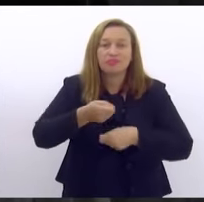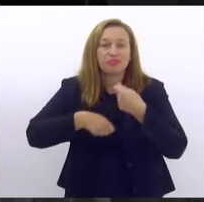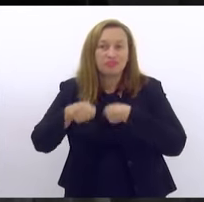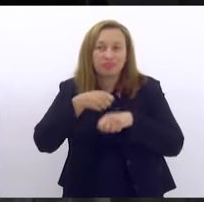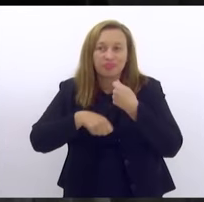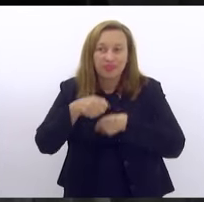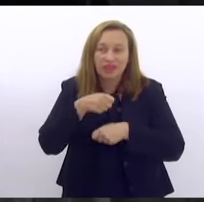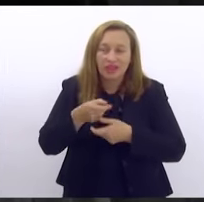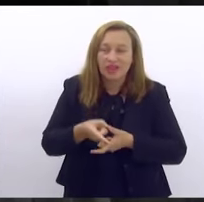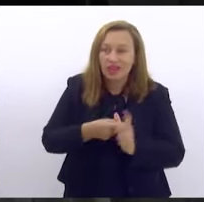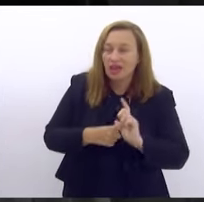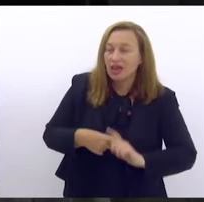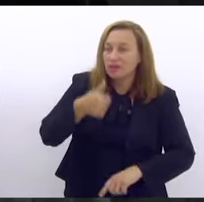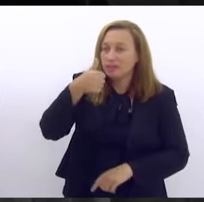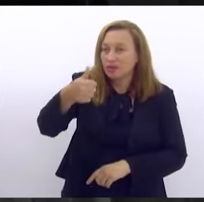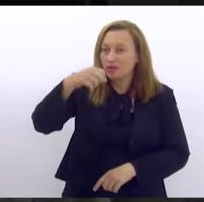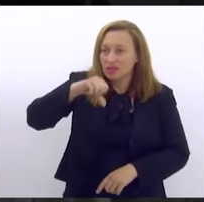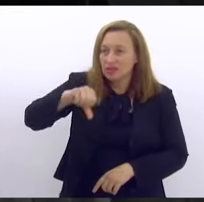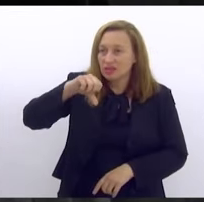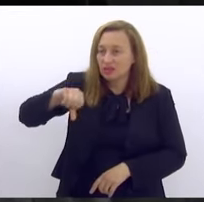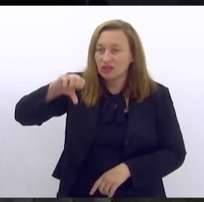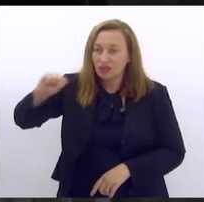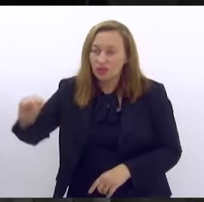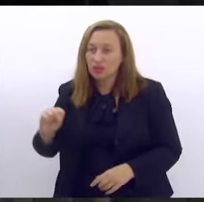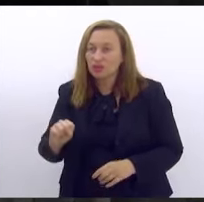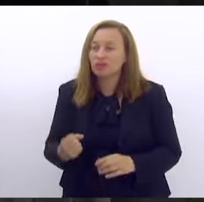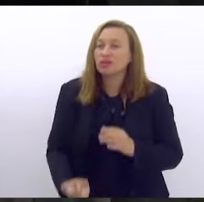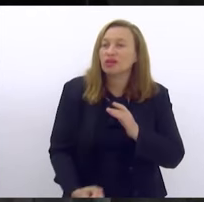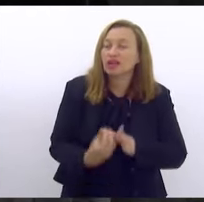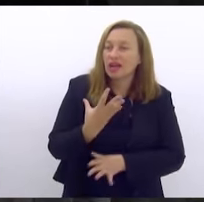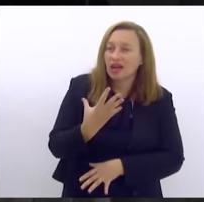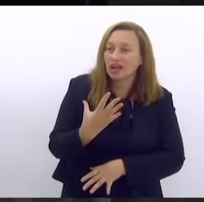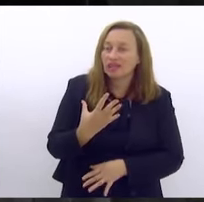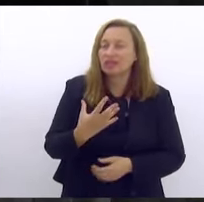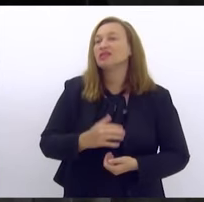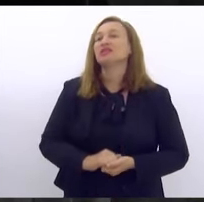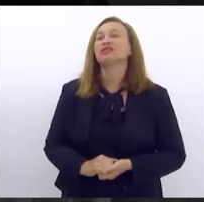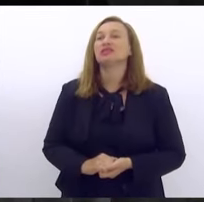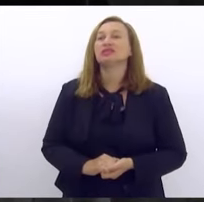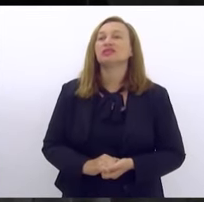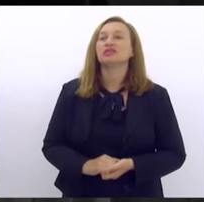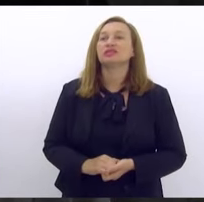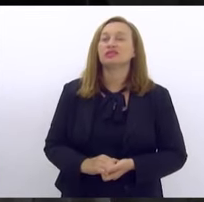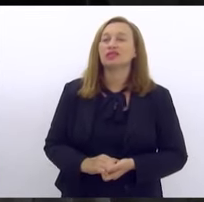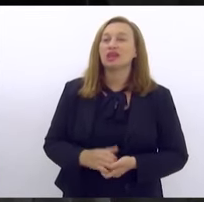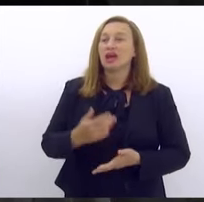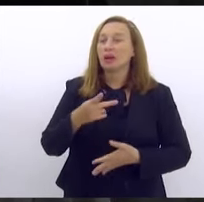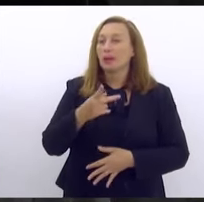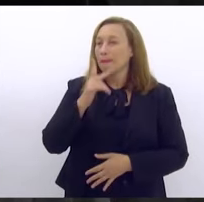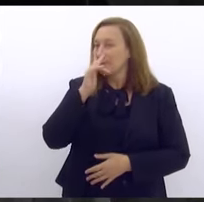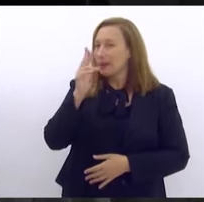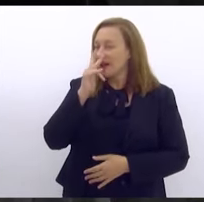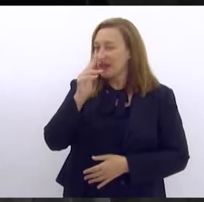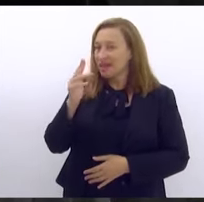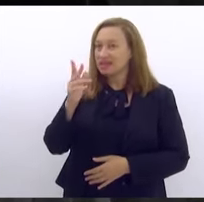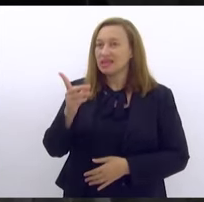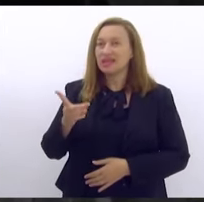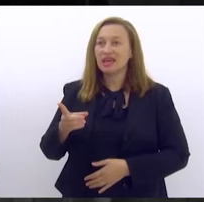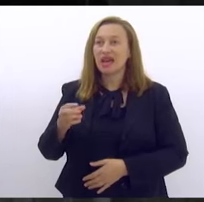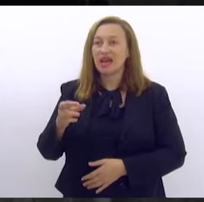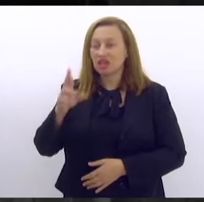em 1998, quando ela foi formada. A grosso modo, presidente, é como se uma dona de casa devesse